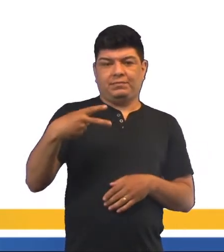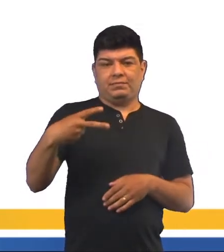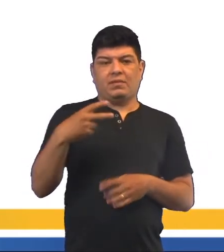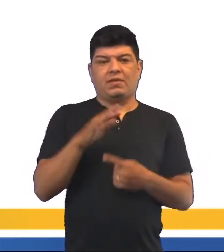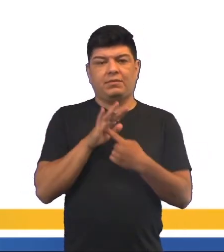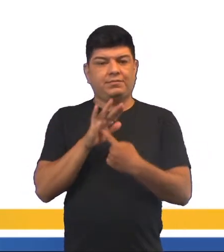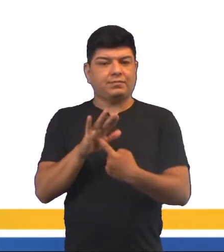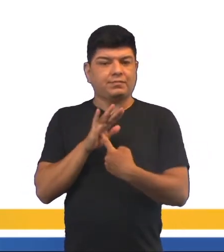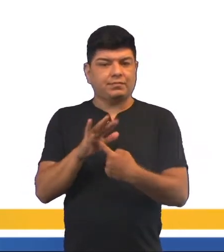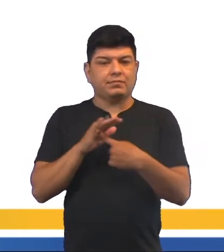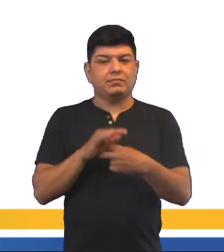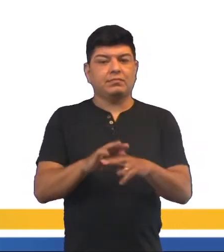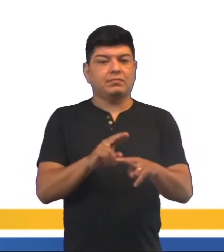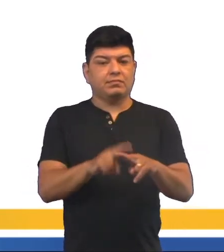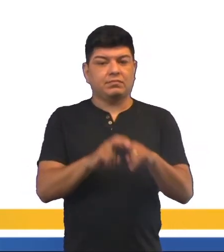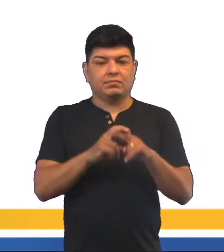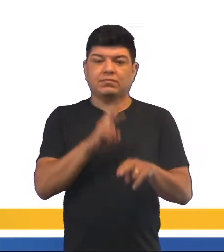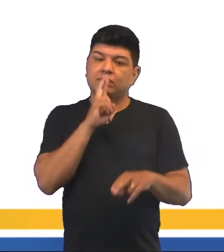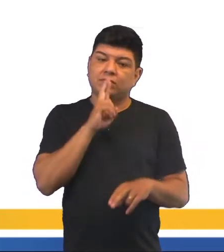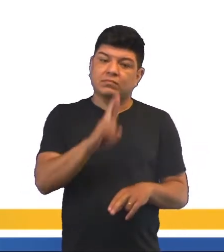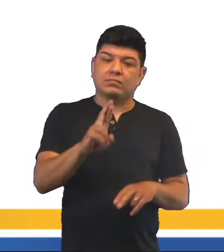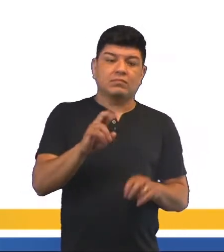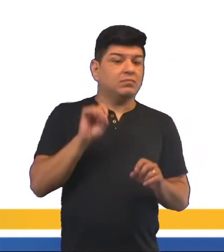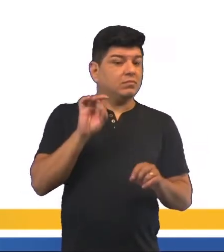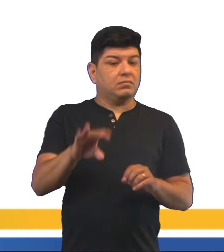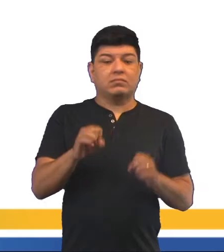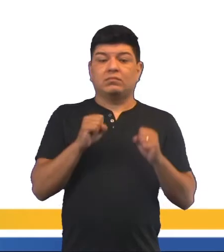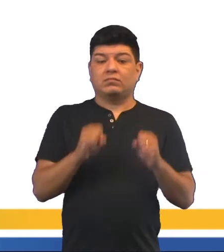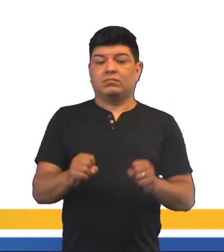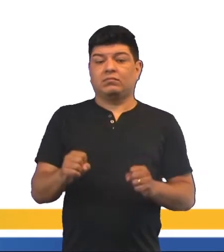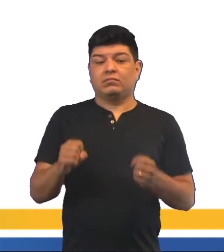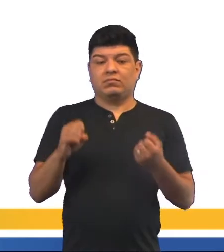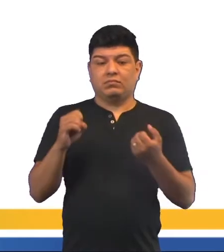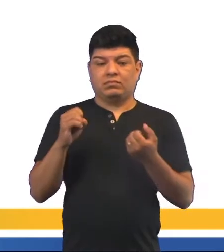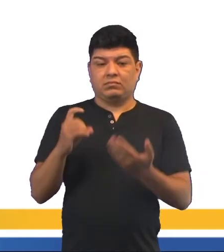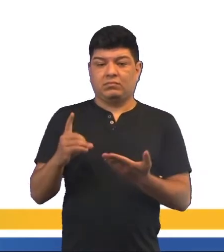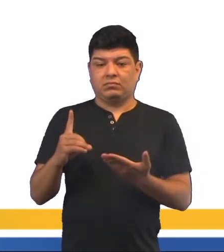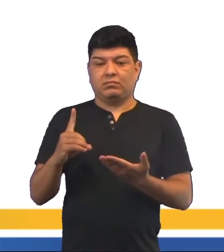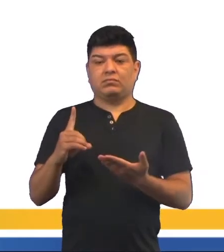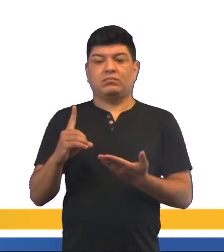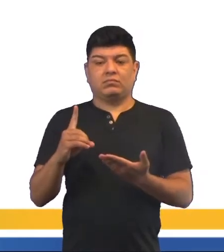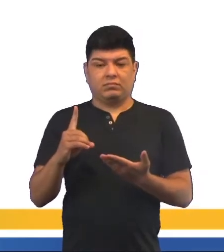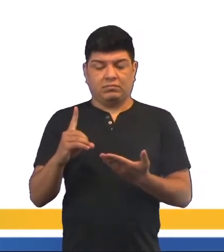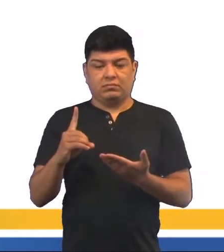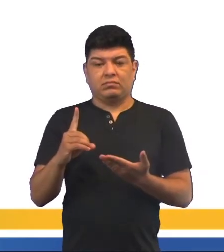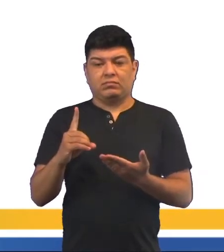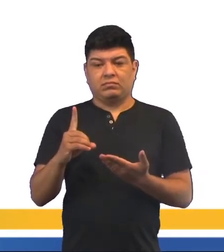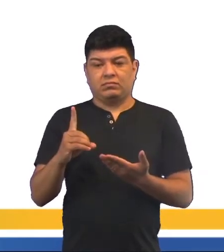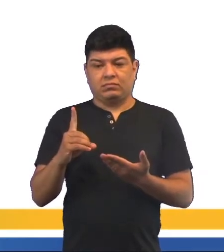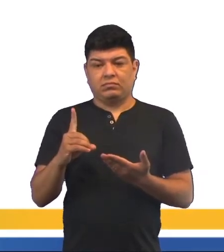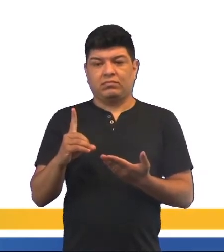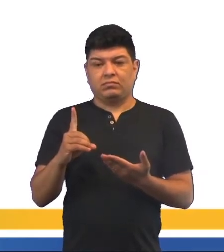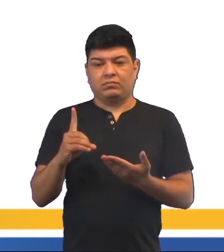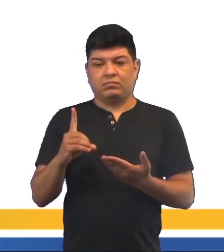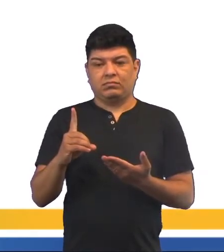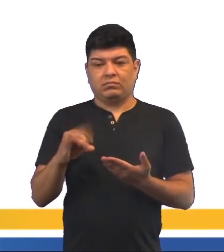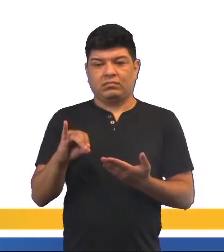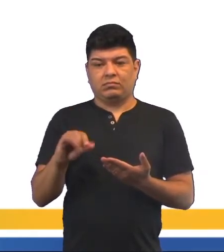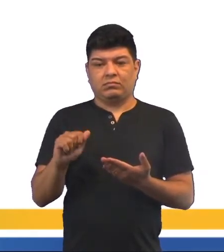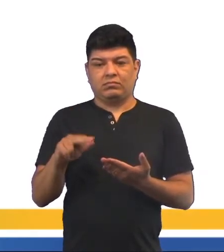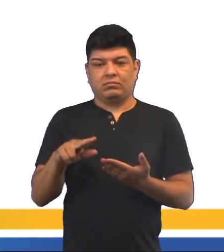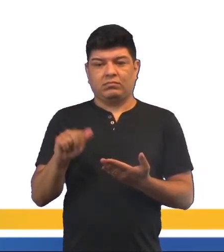para representar. Então, aqui a minha resposta só pode ser a letra D, né? Quem ampliou corretamente a figura